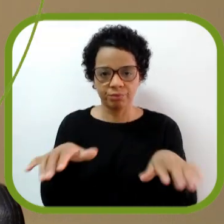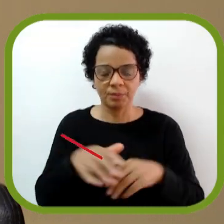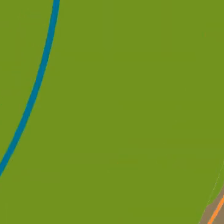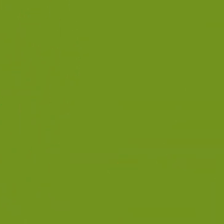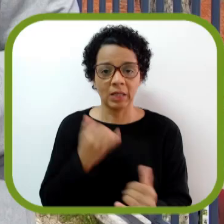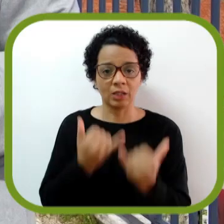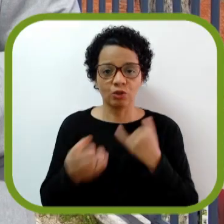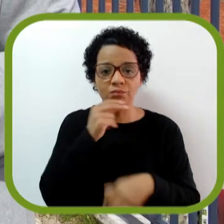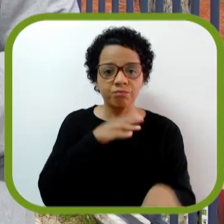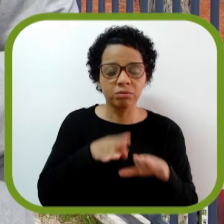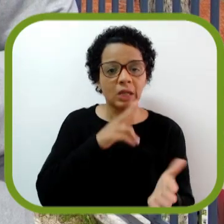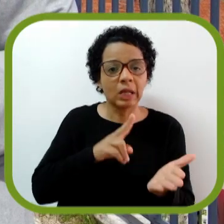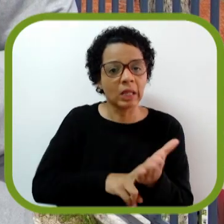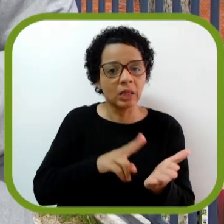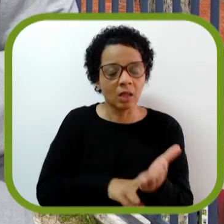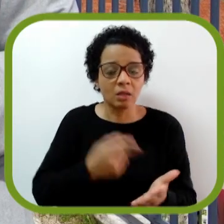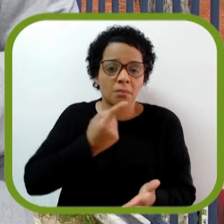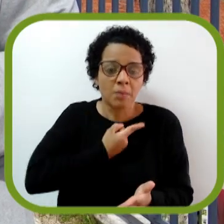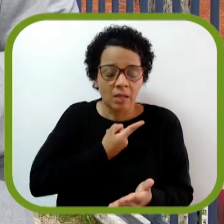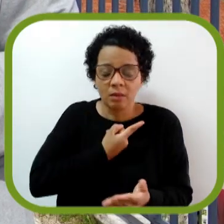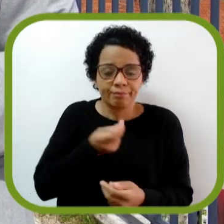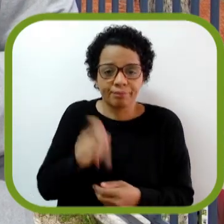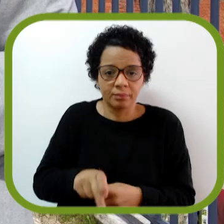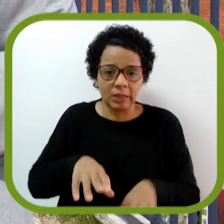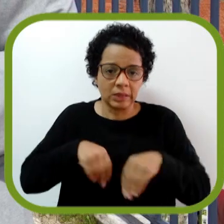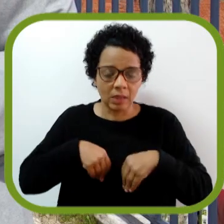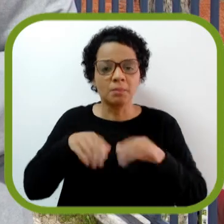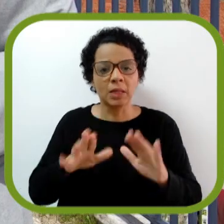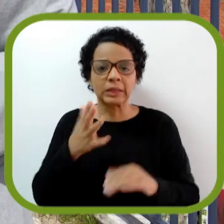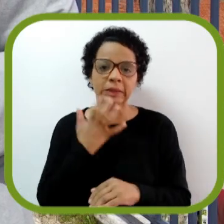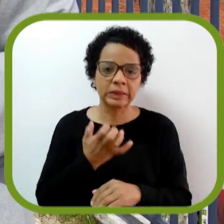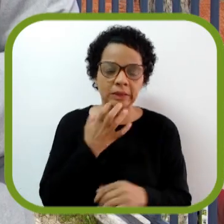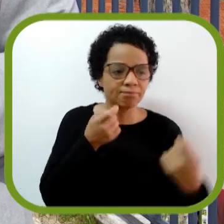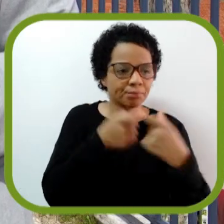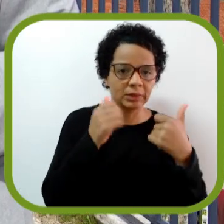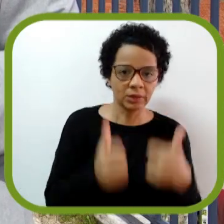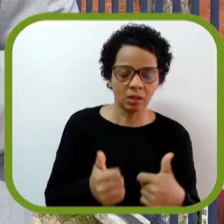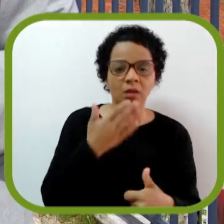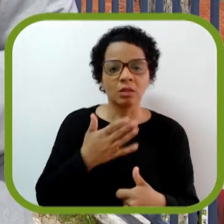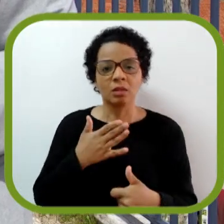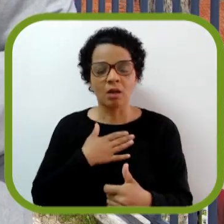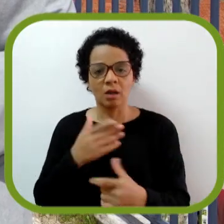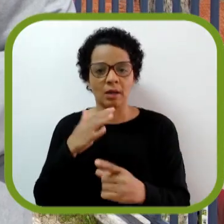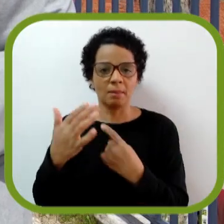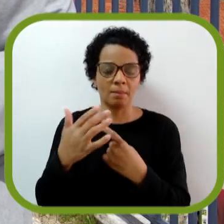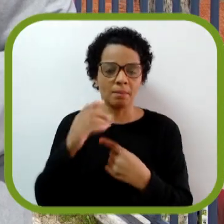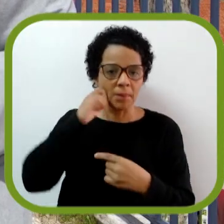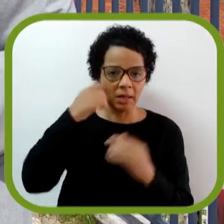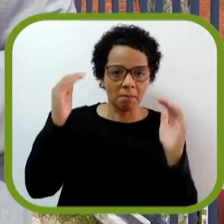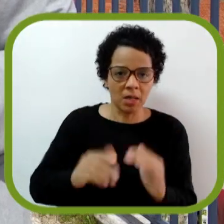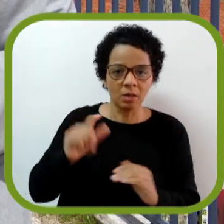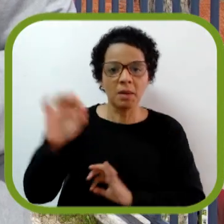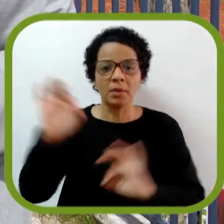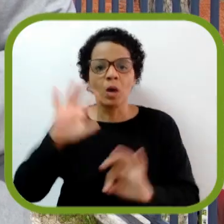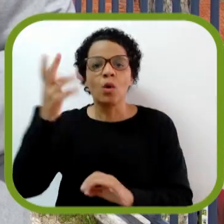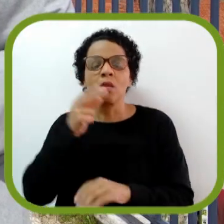pública. O risco sísmico é uma realidade com que temos de contar, mas com uma prevenção adequada podemos minimizar impactos e